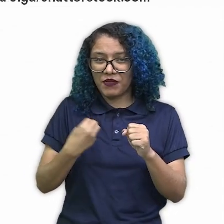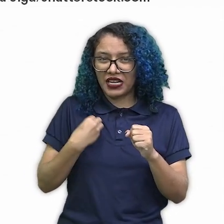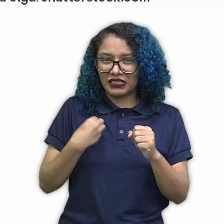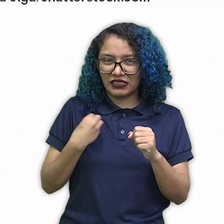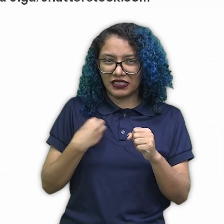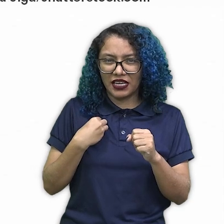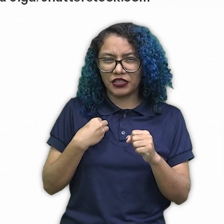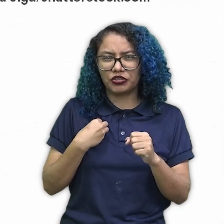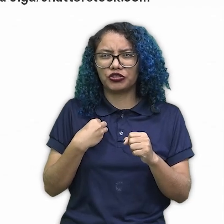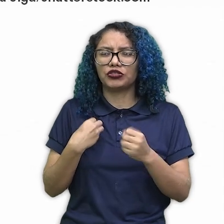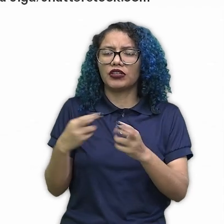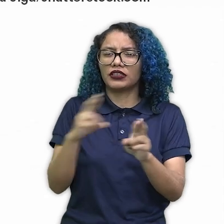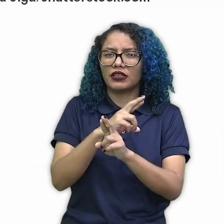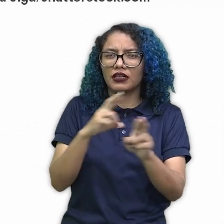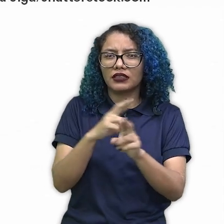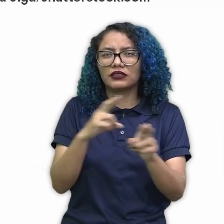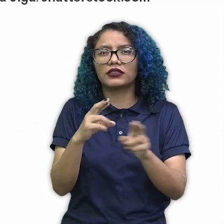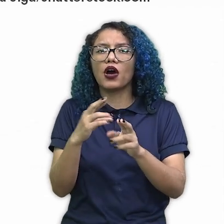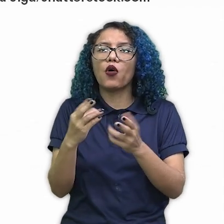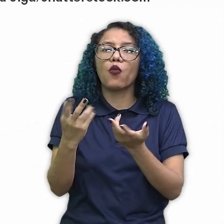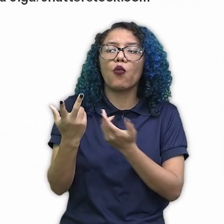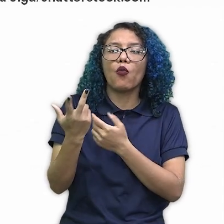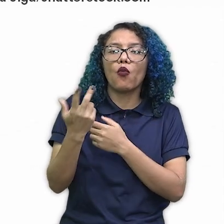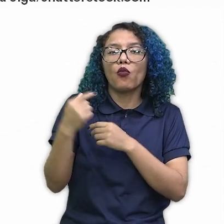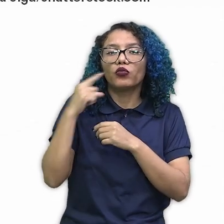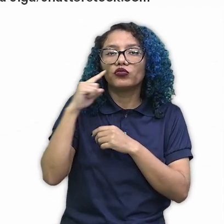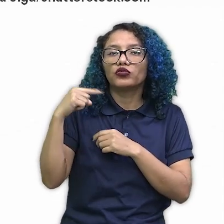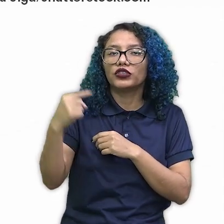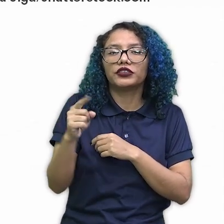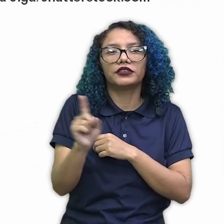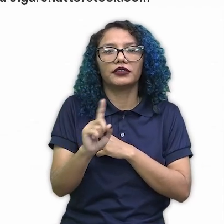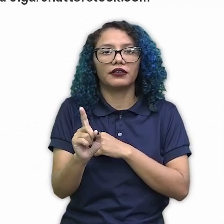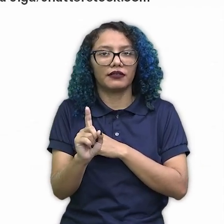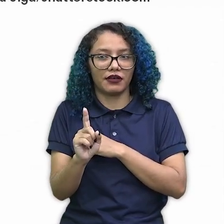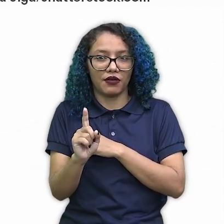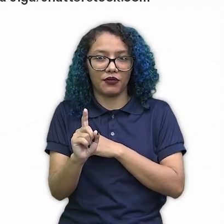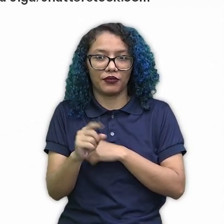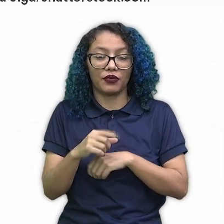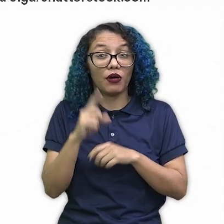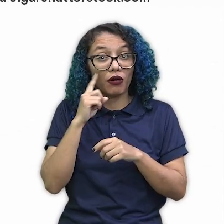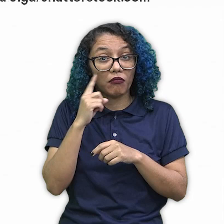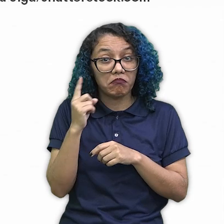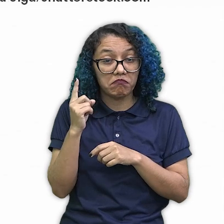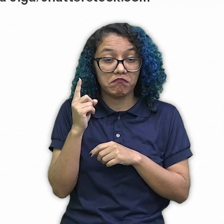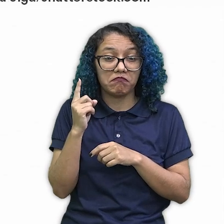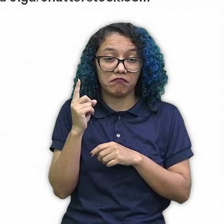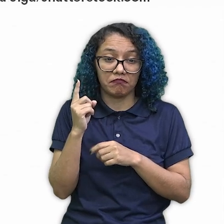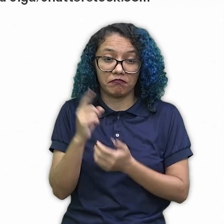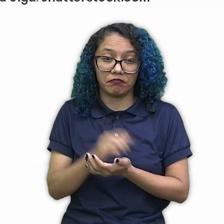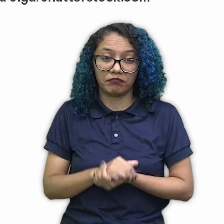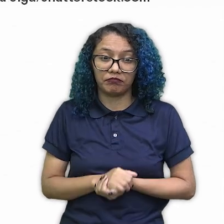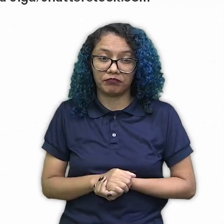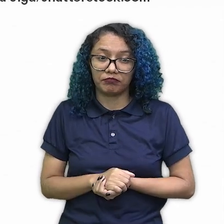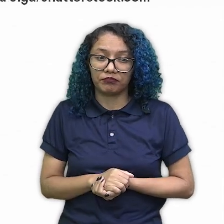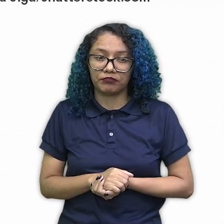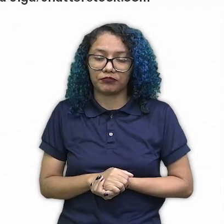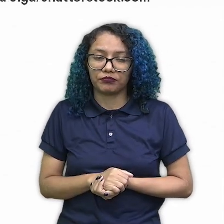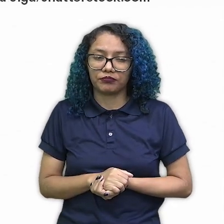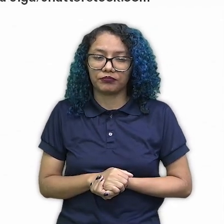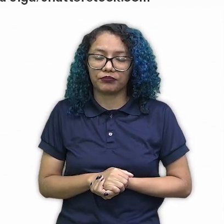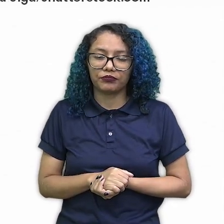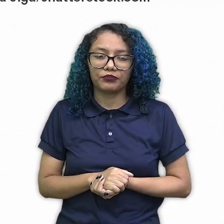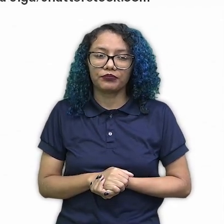relações comuns da vida social do homem. Vocês estão vendo ali também na imagem, olha as linhazinhas ali, né? A funcionalidade